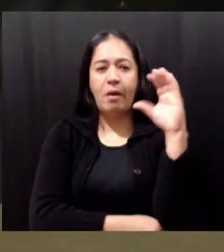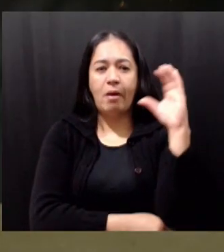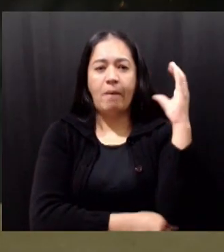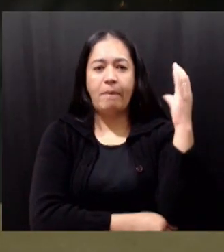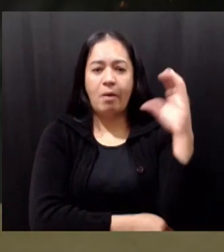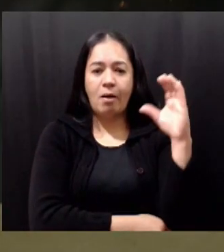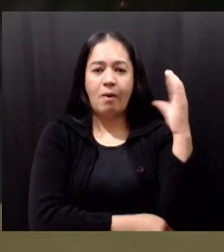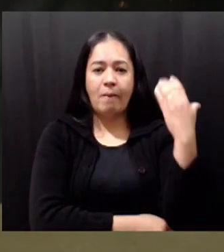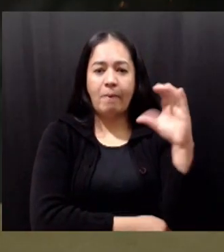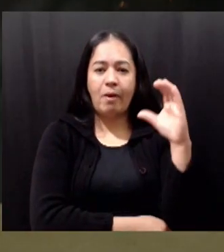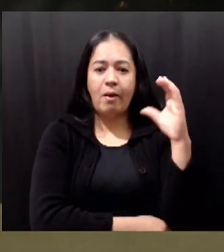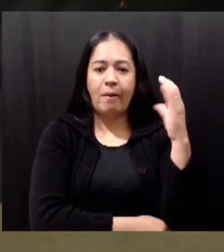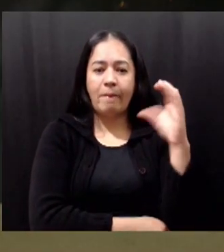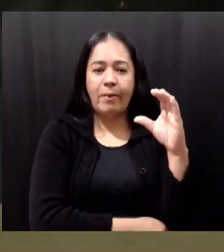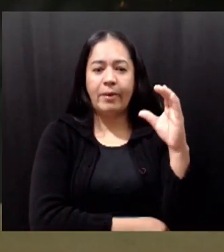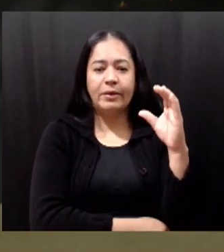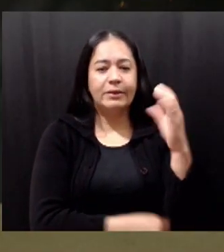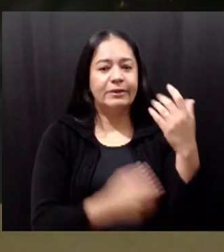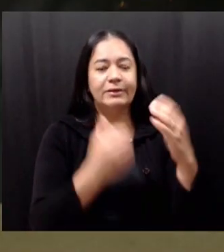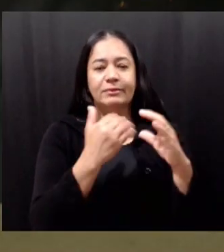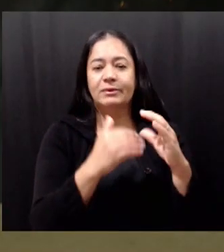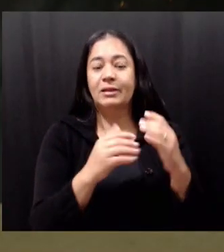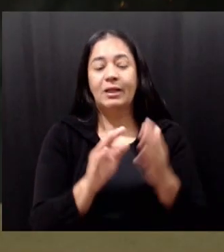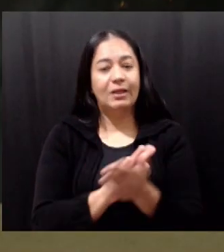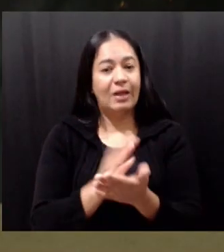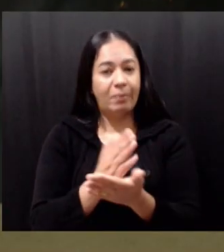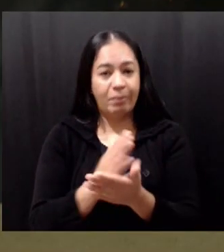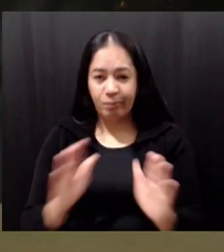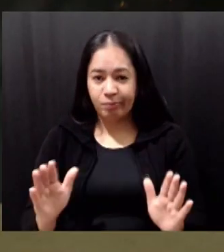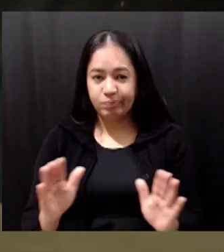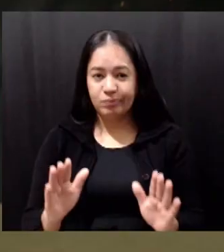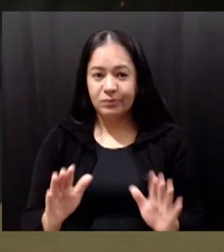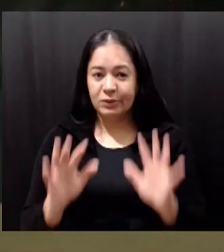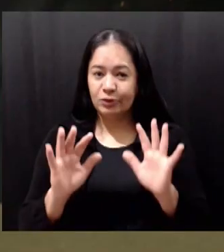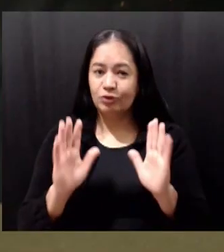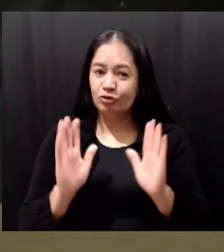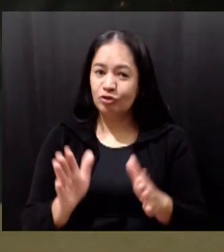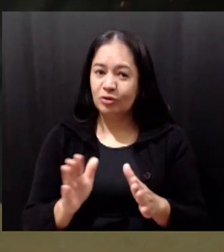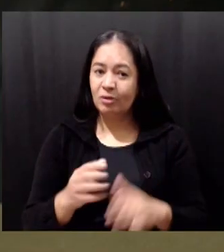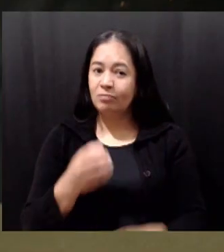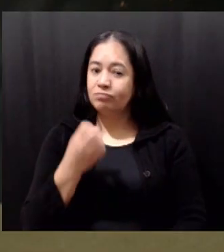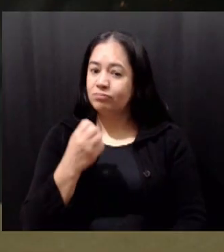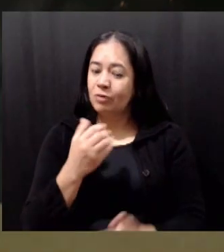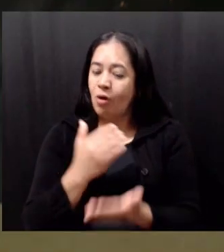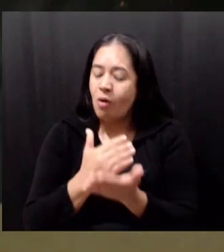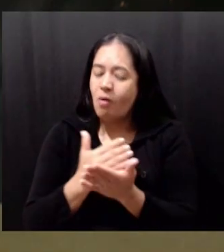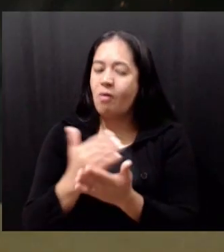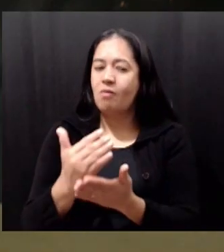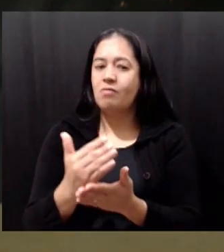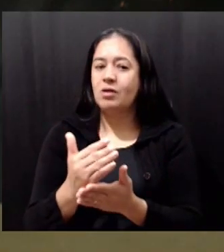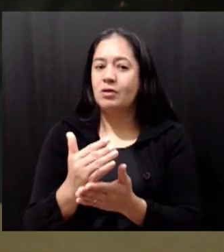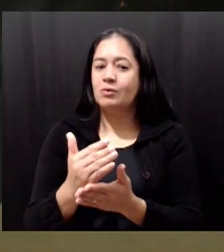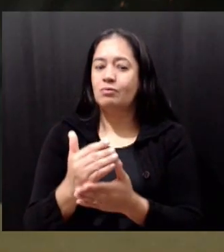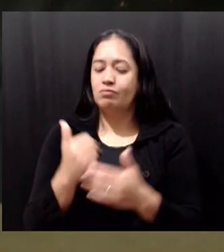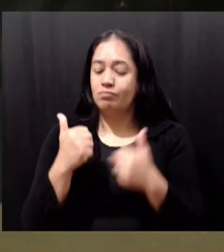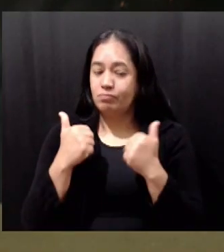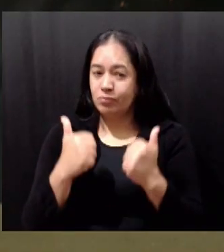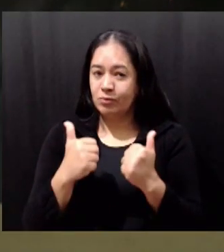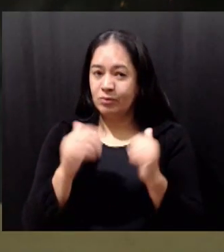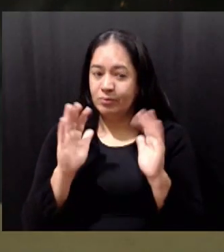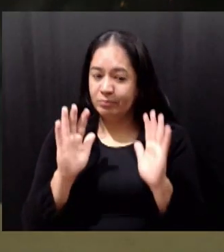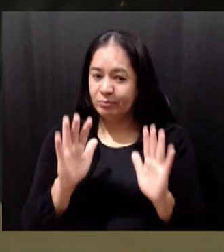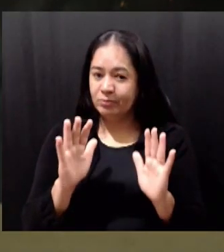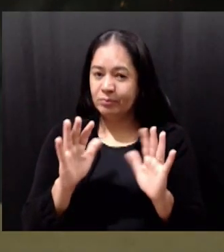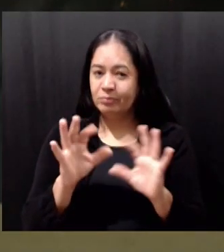no momento que está acontecendo, né. Então isso já é o início de um caminho para essa desconexão,